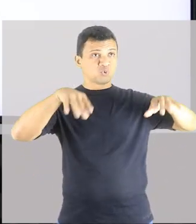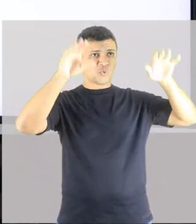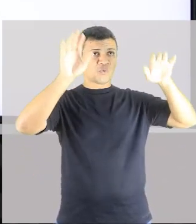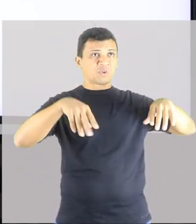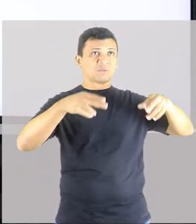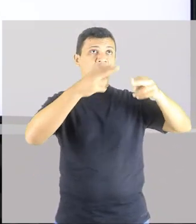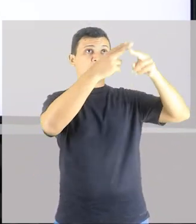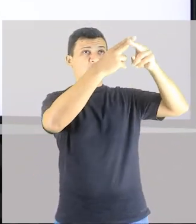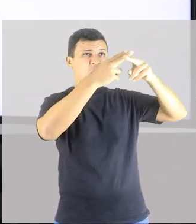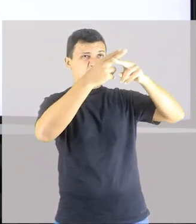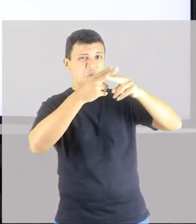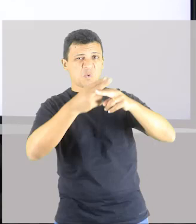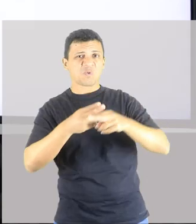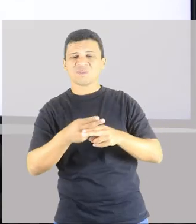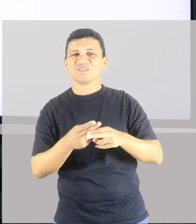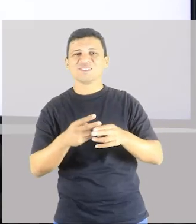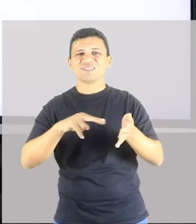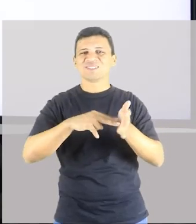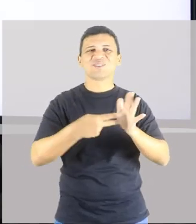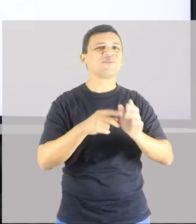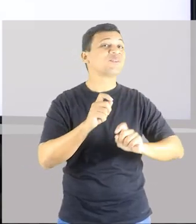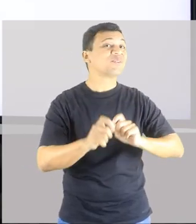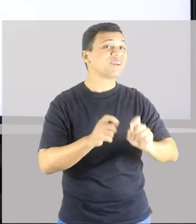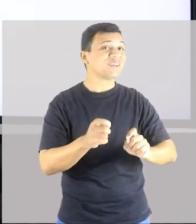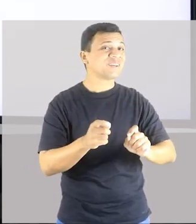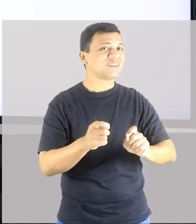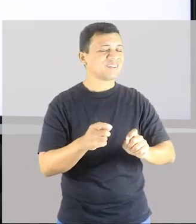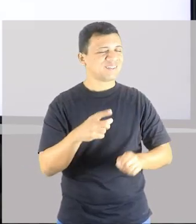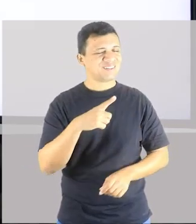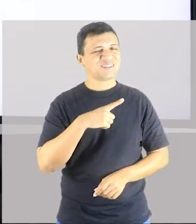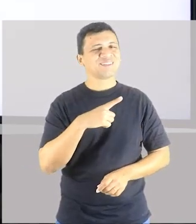ela representa? O que ela significa? Então, ele